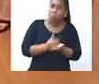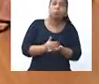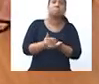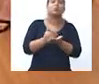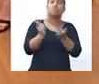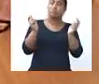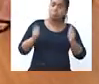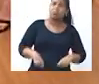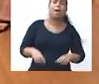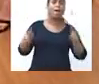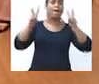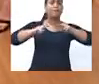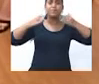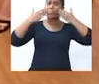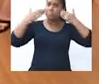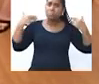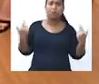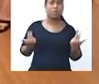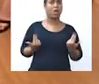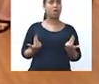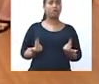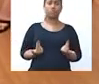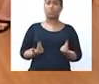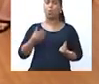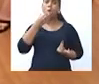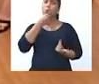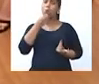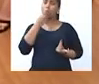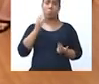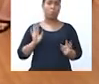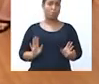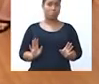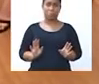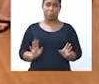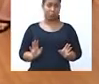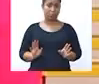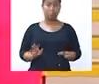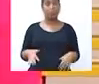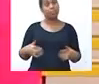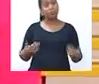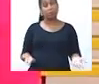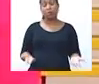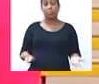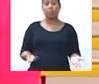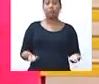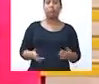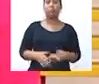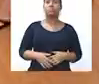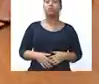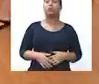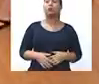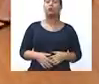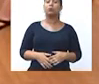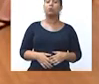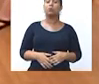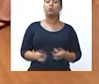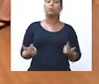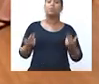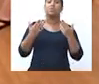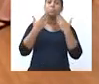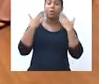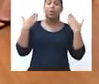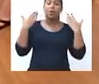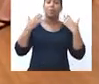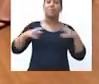Elas têm a mesma visibilidade que o homem tem. Então, a gente consegue... Não sei se tem a mesma visibilidade, porque eu lembro de